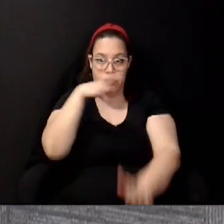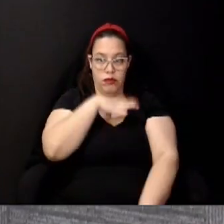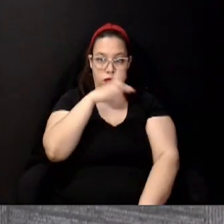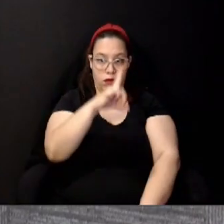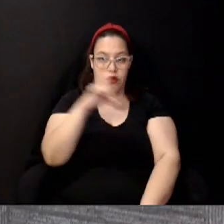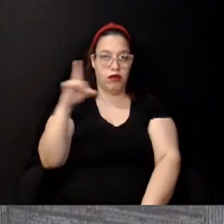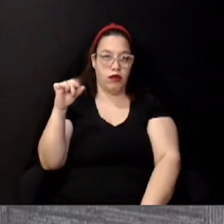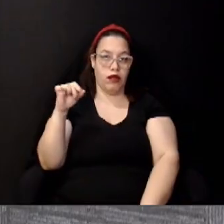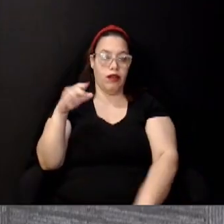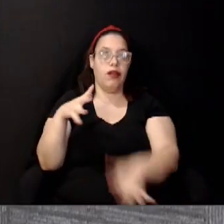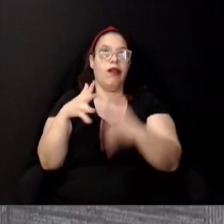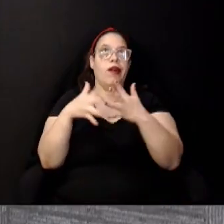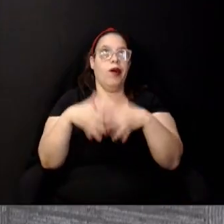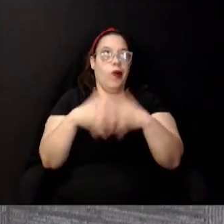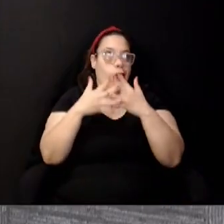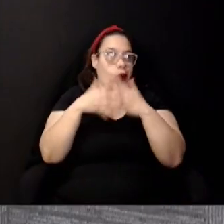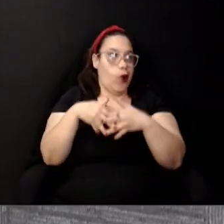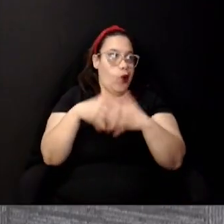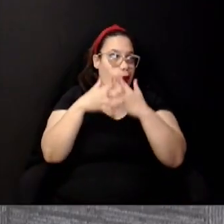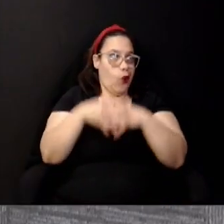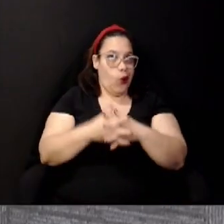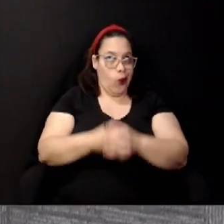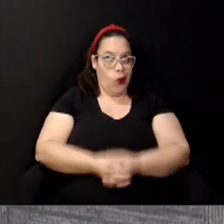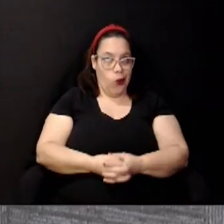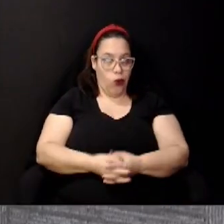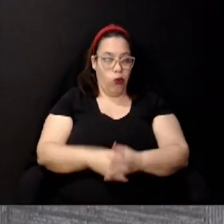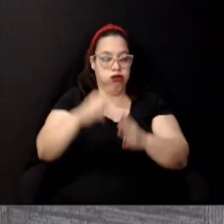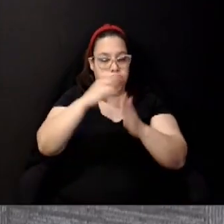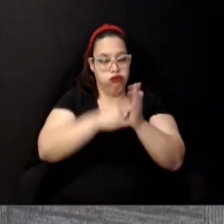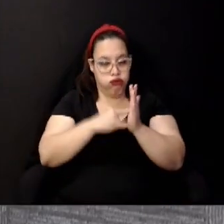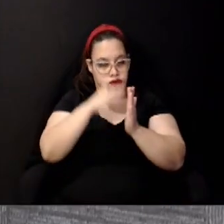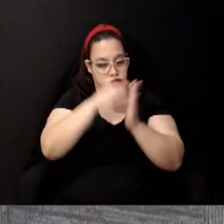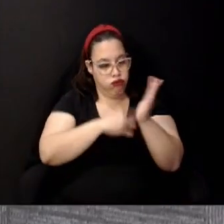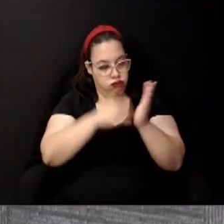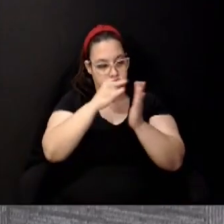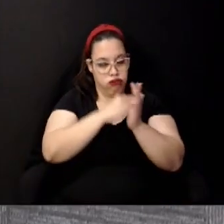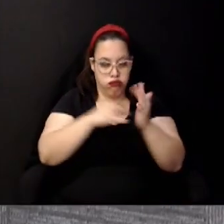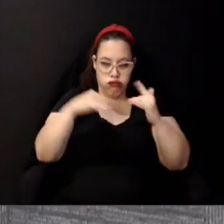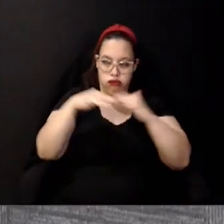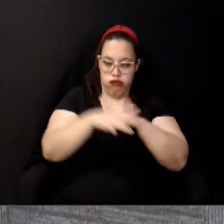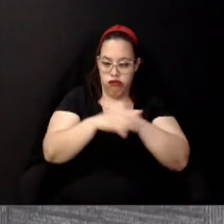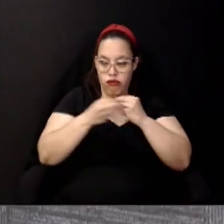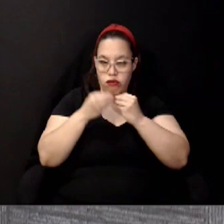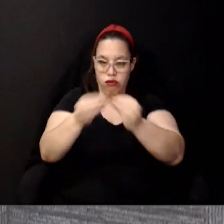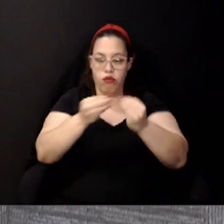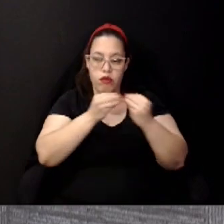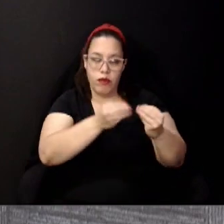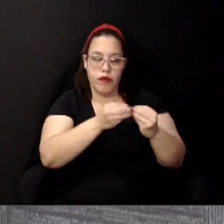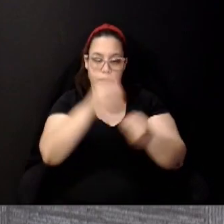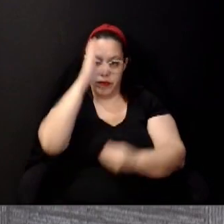labirinto burocrático que o Departamento de Urbanismo vem oferecendo ao cidadão campineiro.